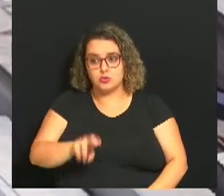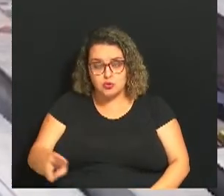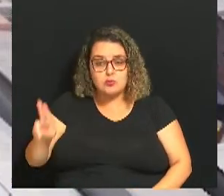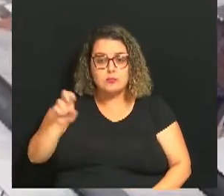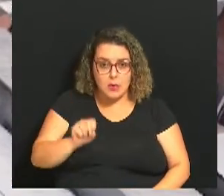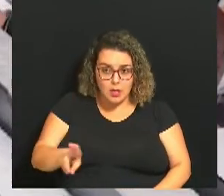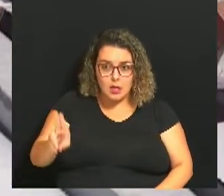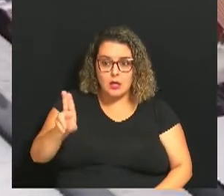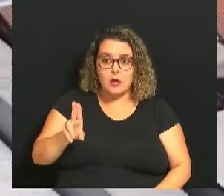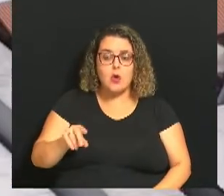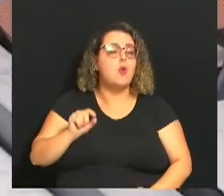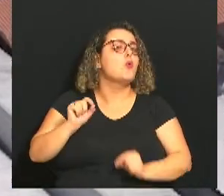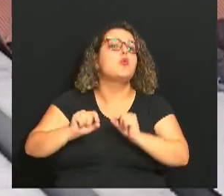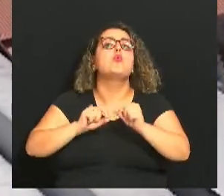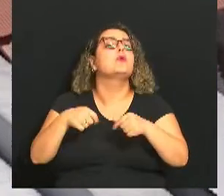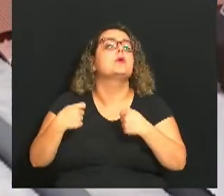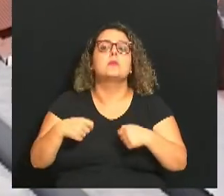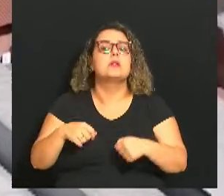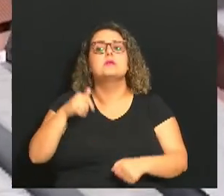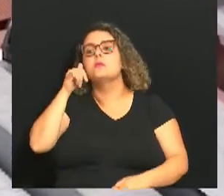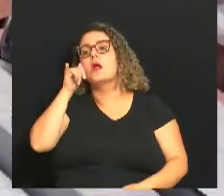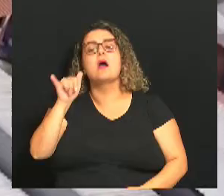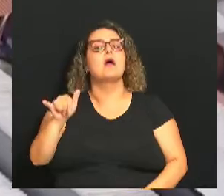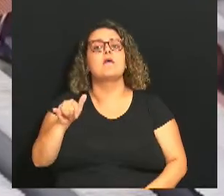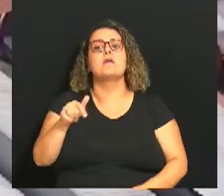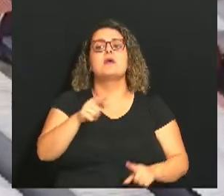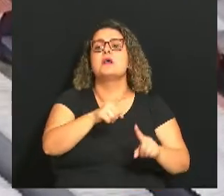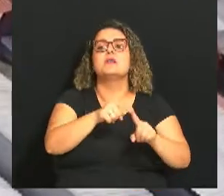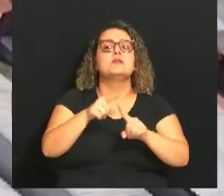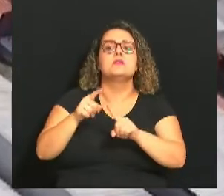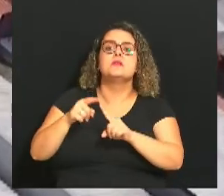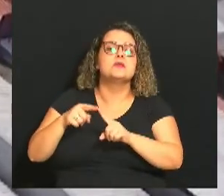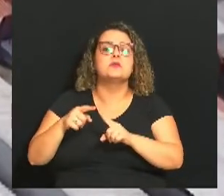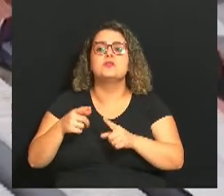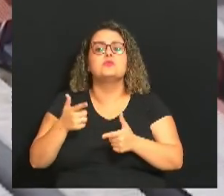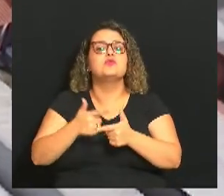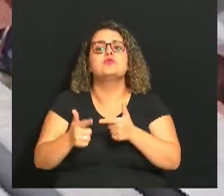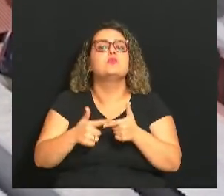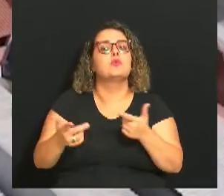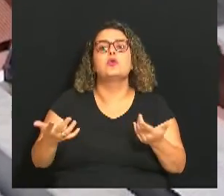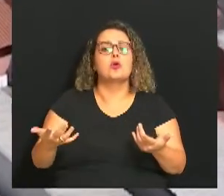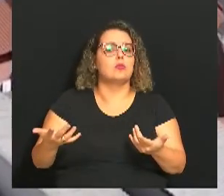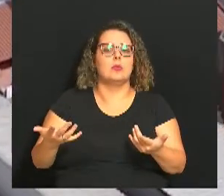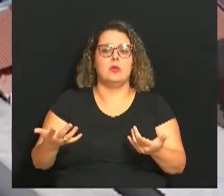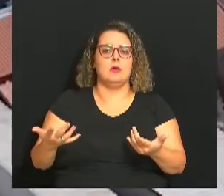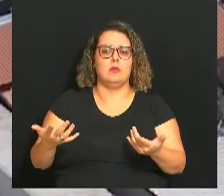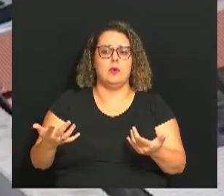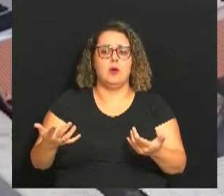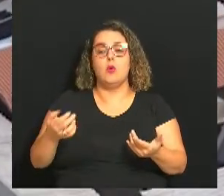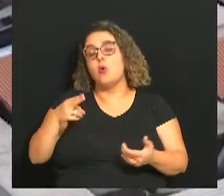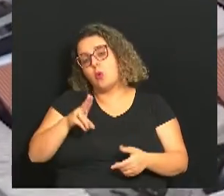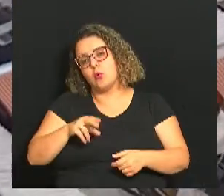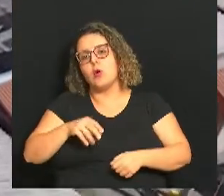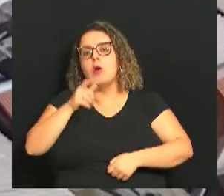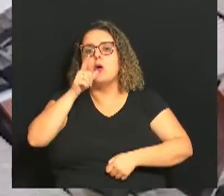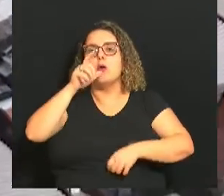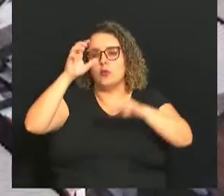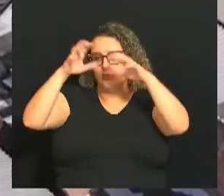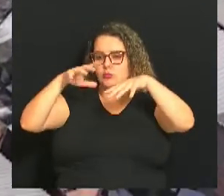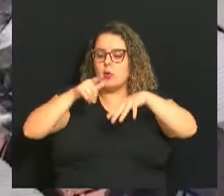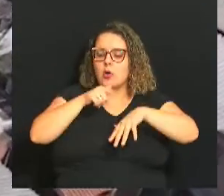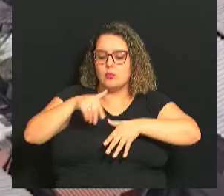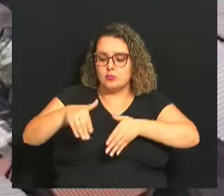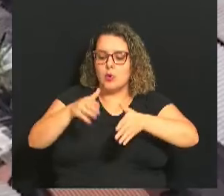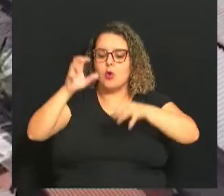que precisa, na verdade, para evitar esse tipo de dano, né, ou de inundação que cause dano à população?